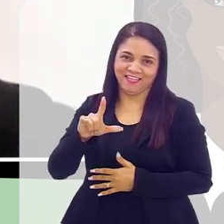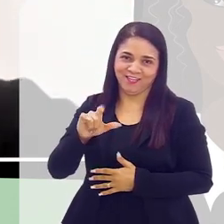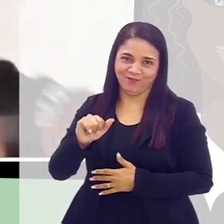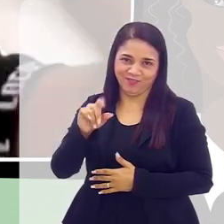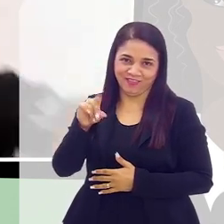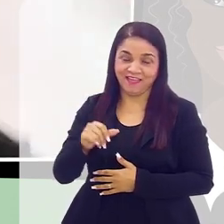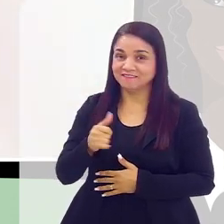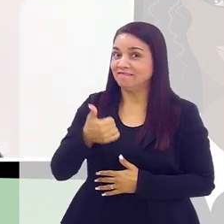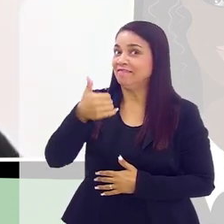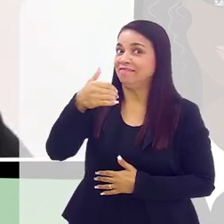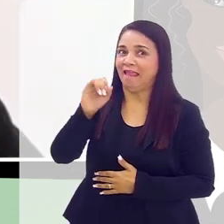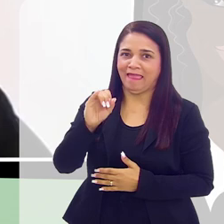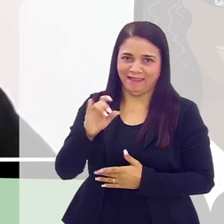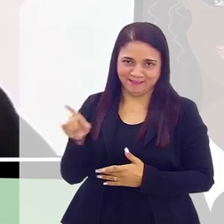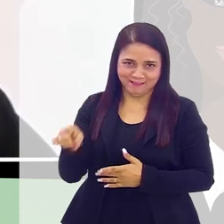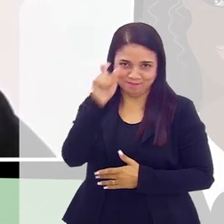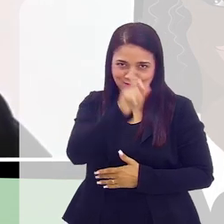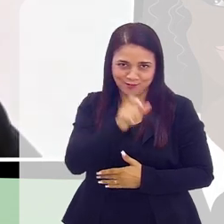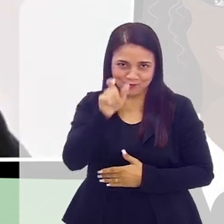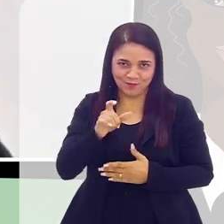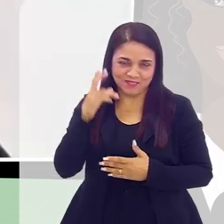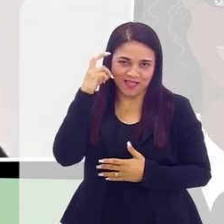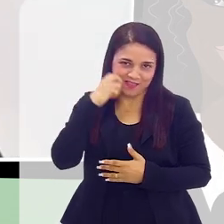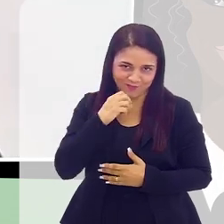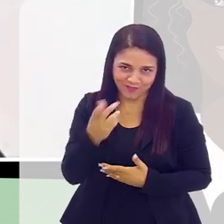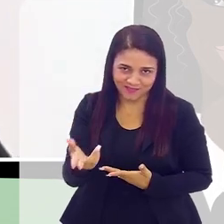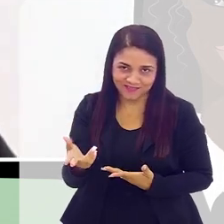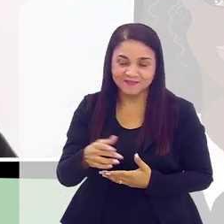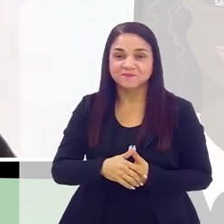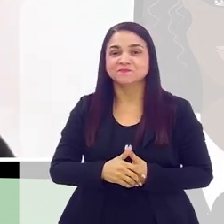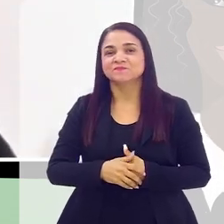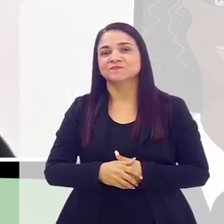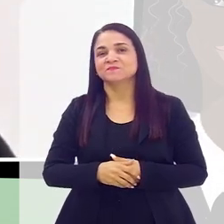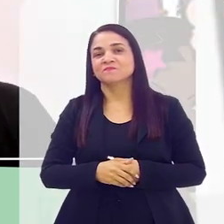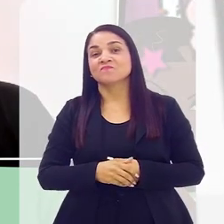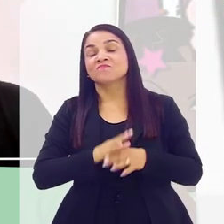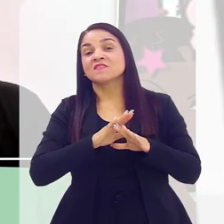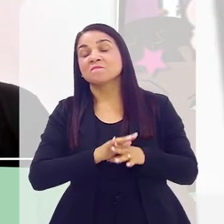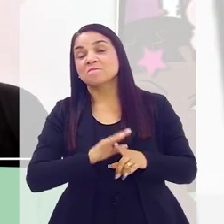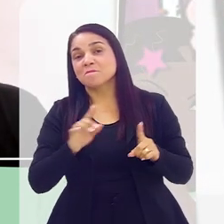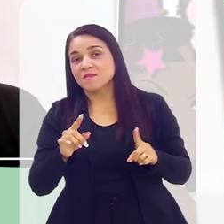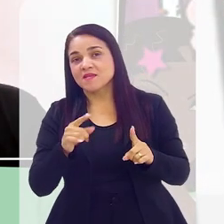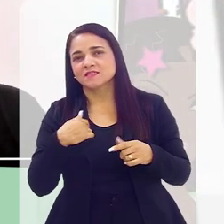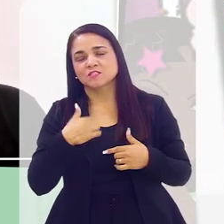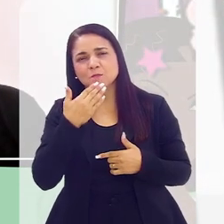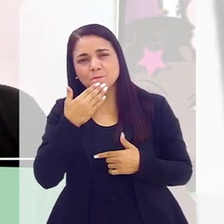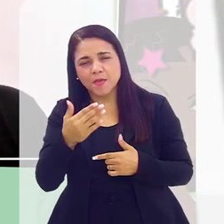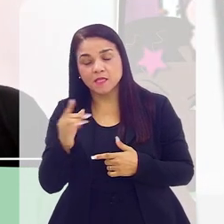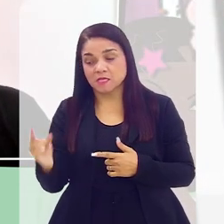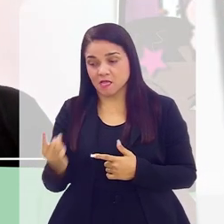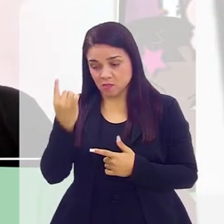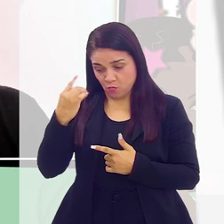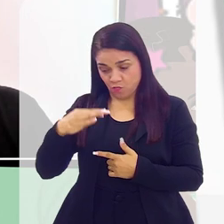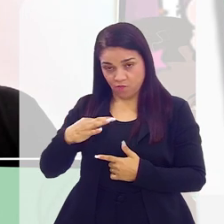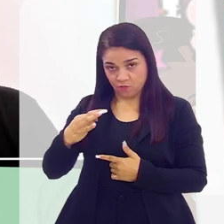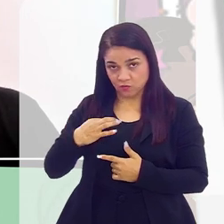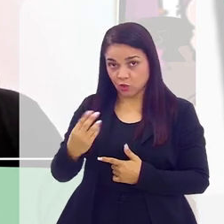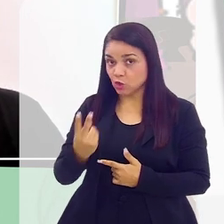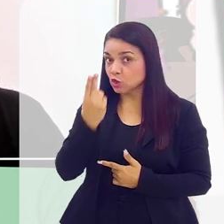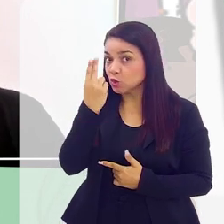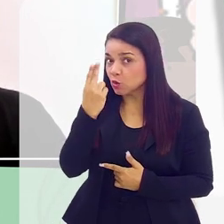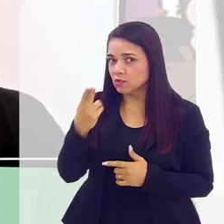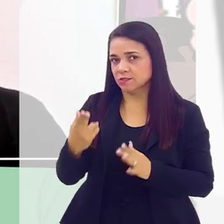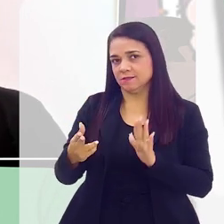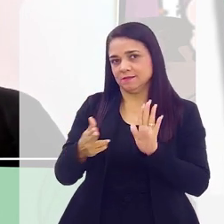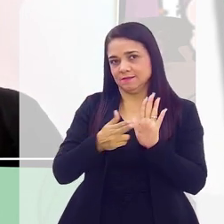já teria 10 pacientes com ela aí, né? E dentre outras. mas a gente pede para cada um assumir no